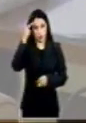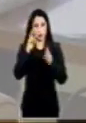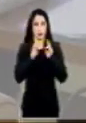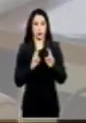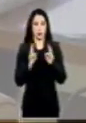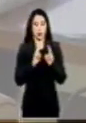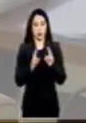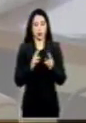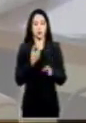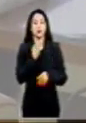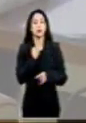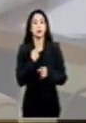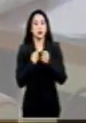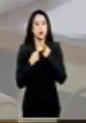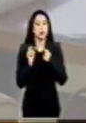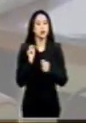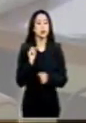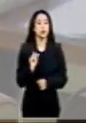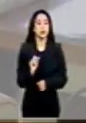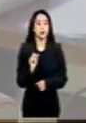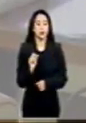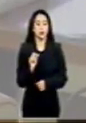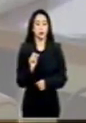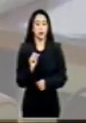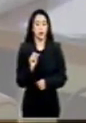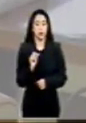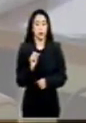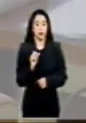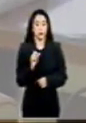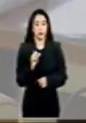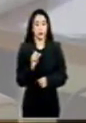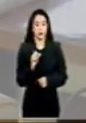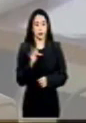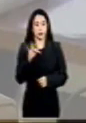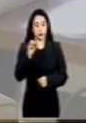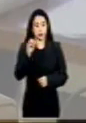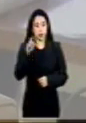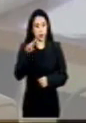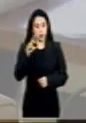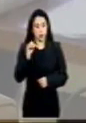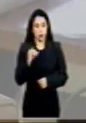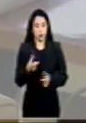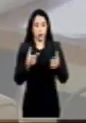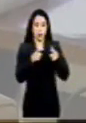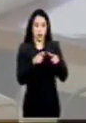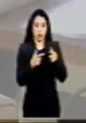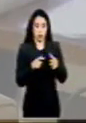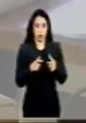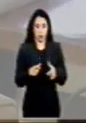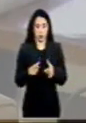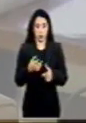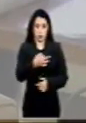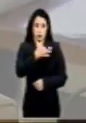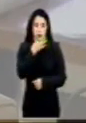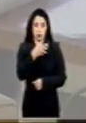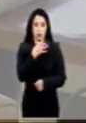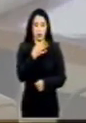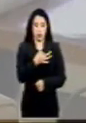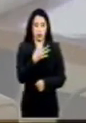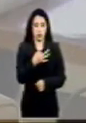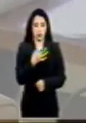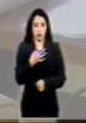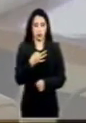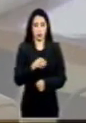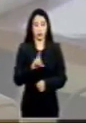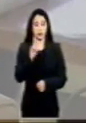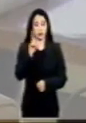almeja seria angariar a prerrogativa de foro a locais, sendo que a opção constitucional singe-se à determinação